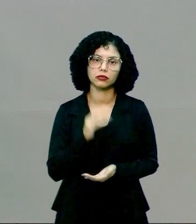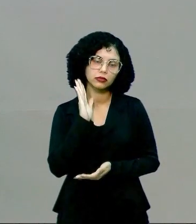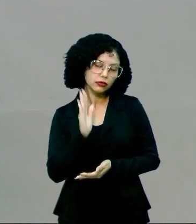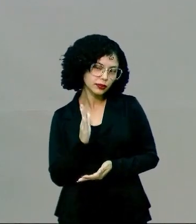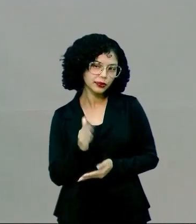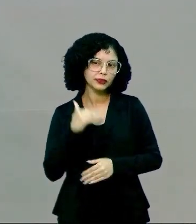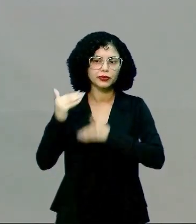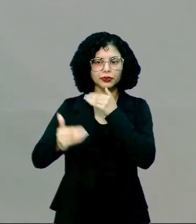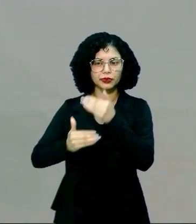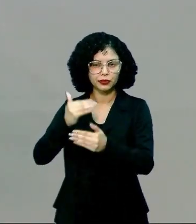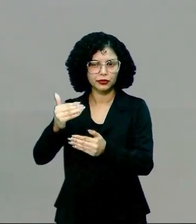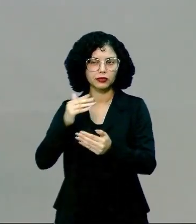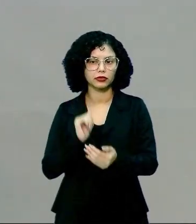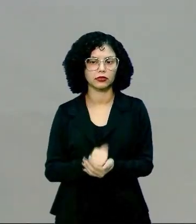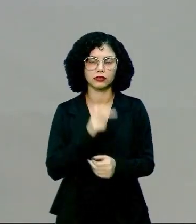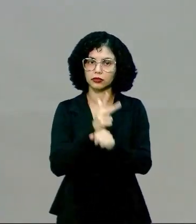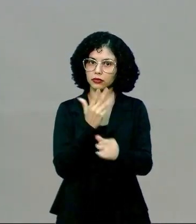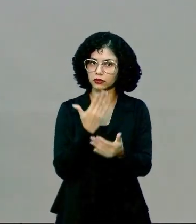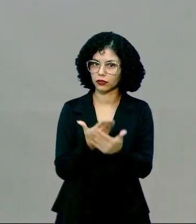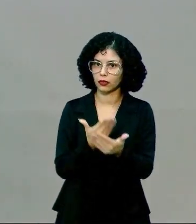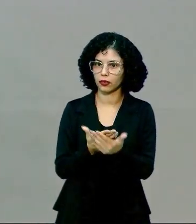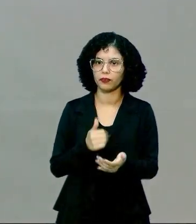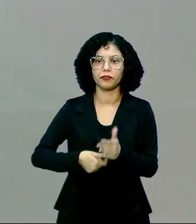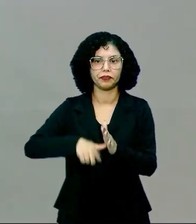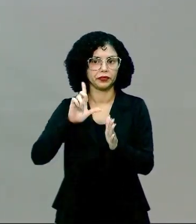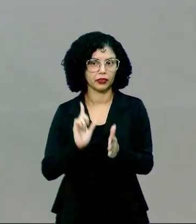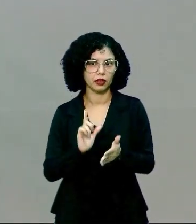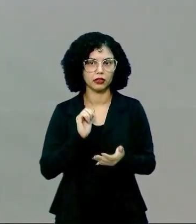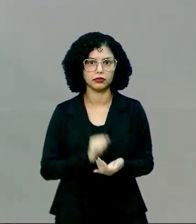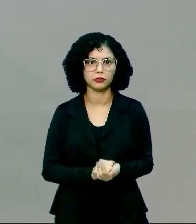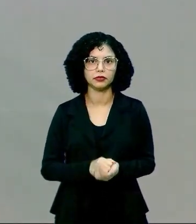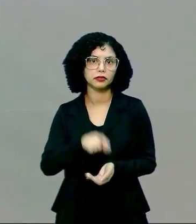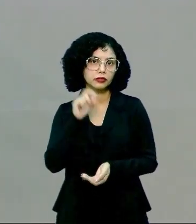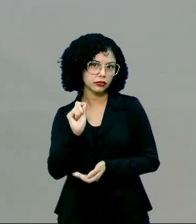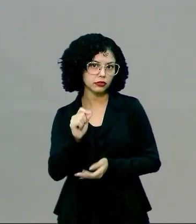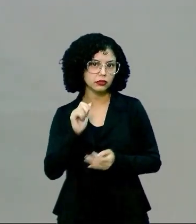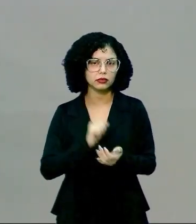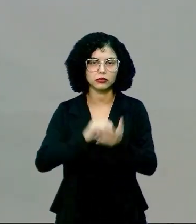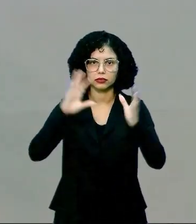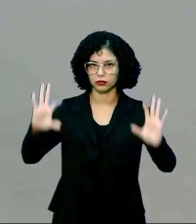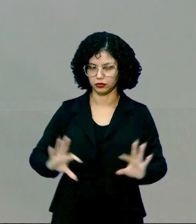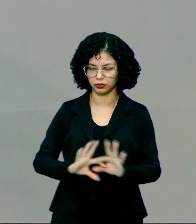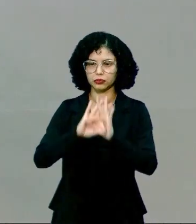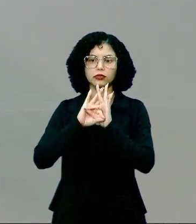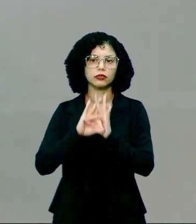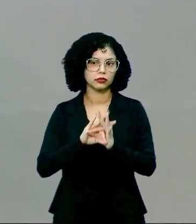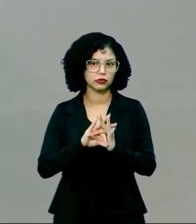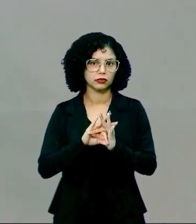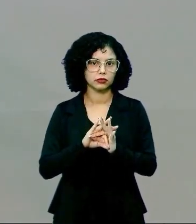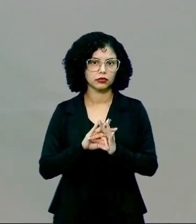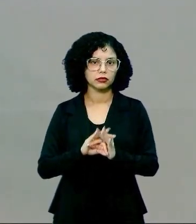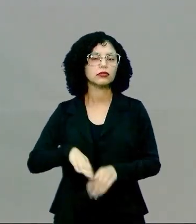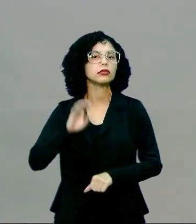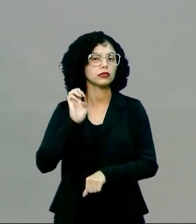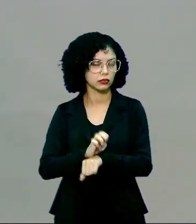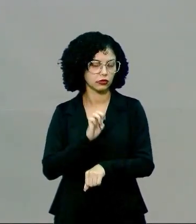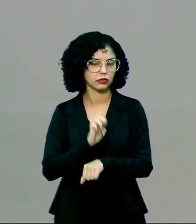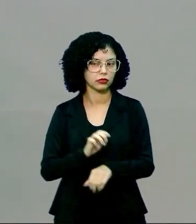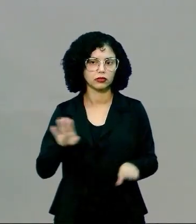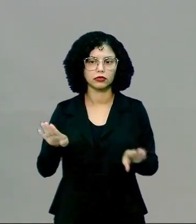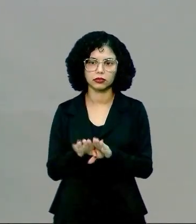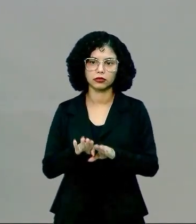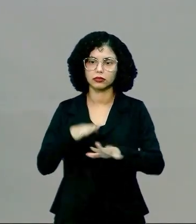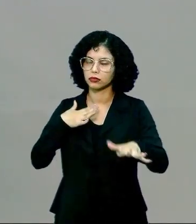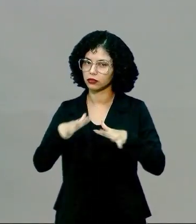já desenvolvida numa videoaula anterior, que é a relação entre o Estado e entre